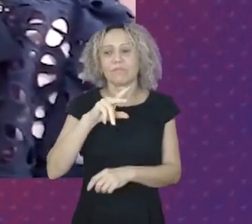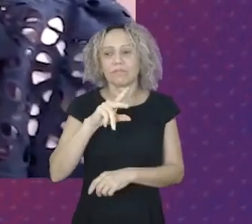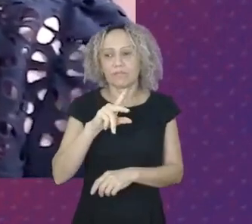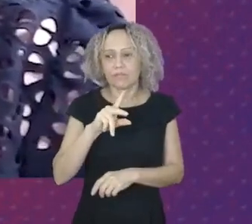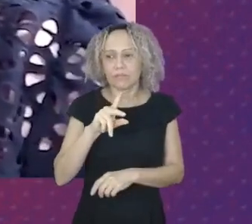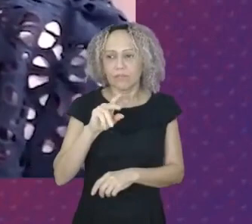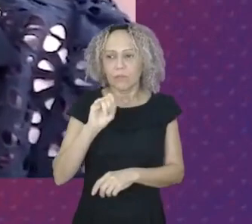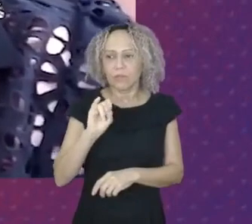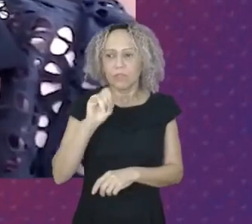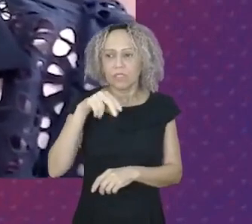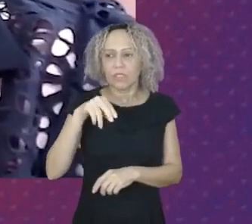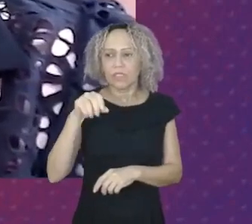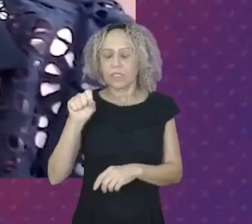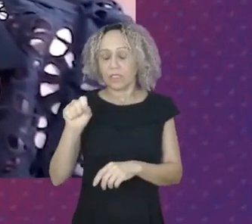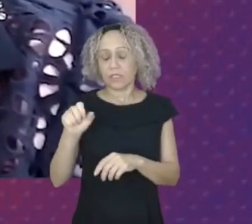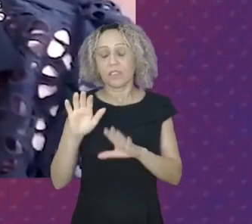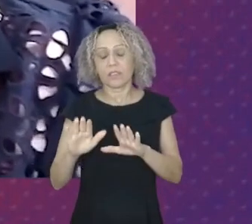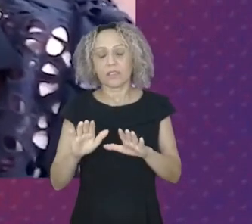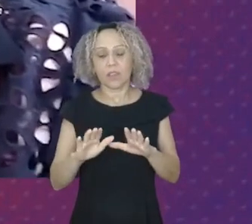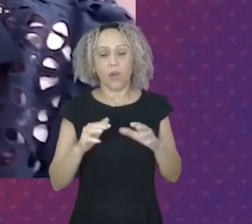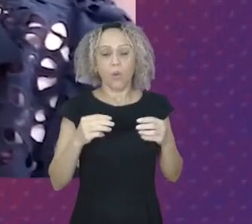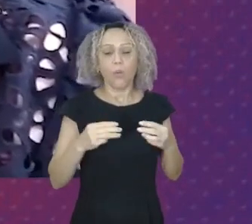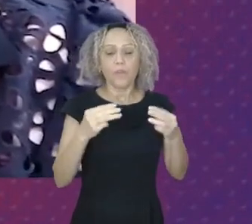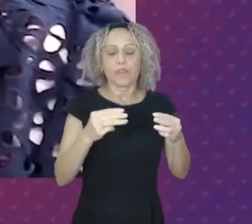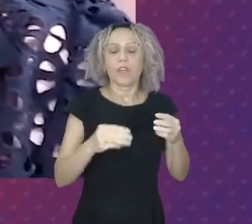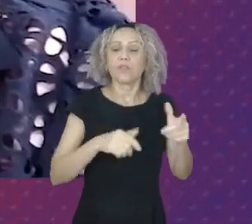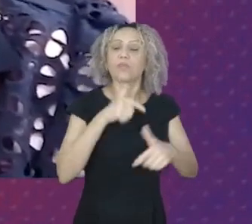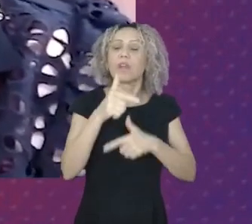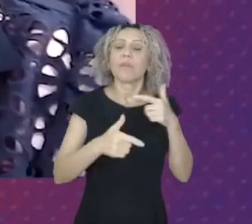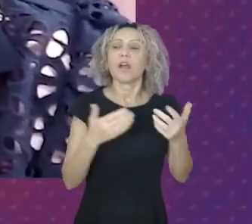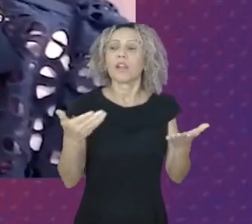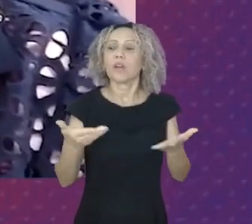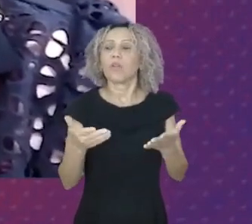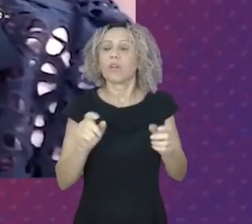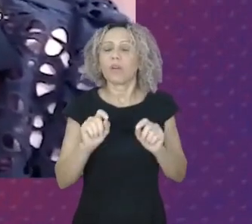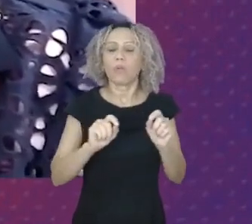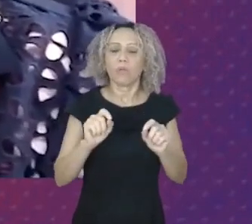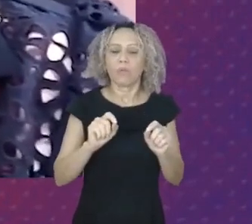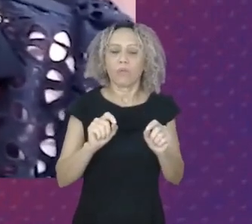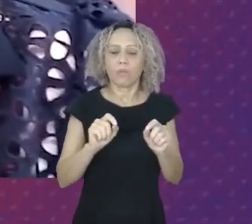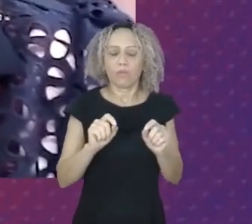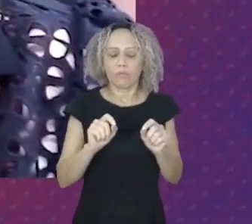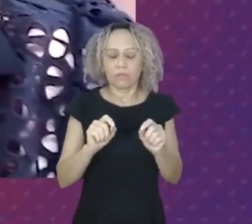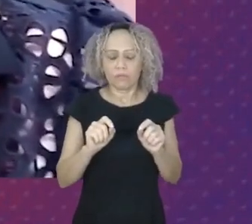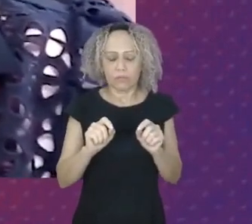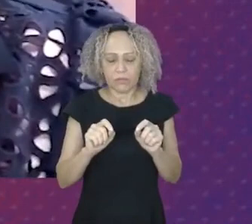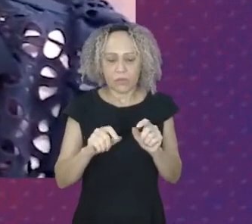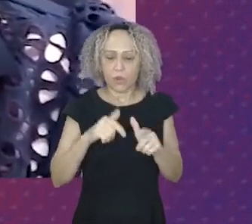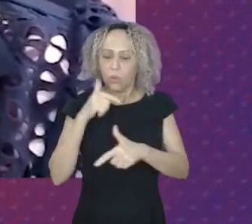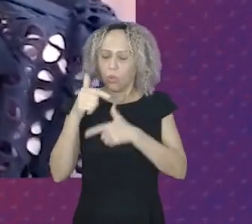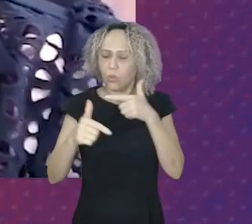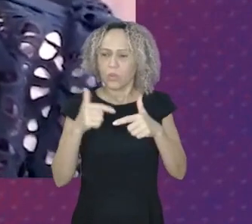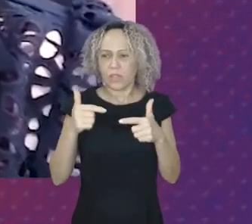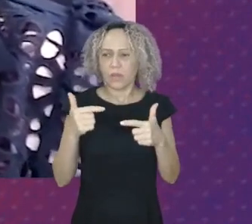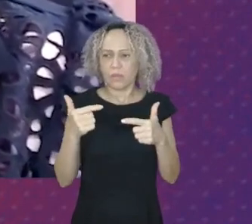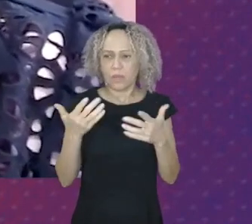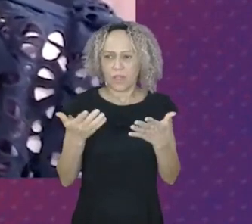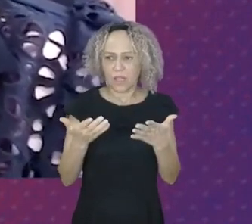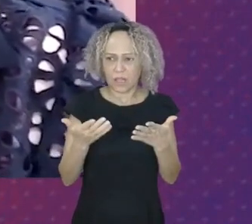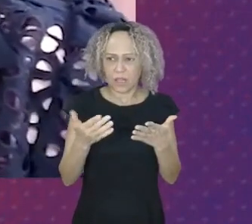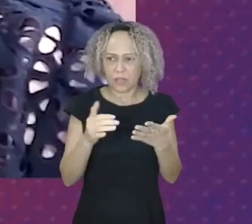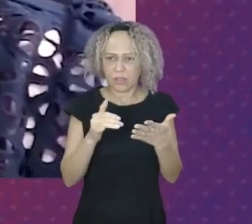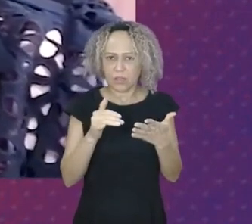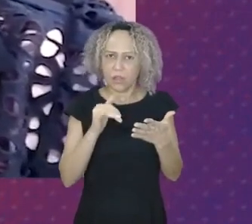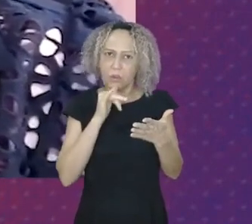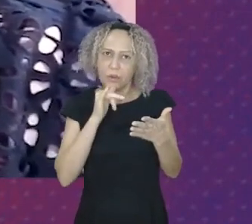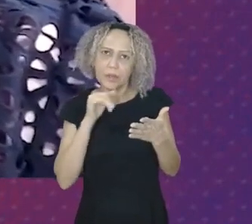como a política do Ministério do Trabalho hoje é a defesa, né, do trabalho decente, né, nós vamos